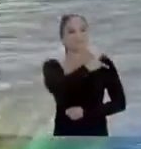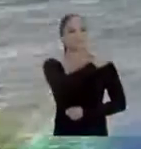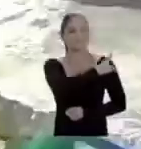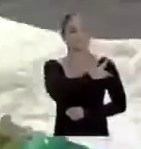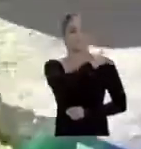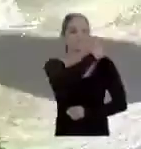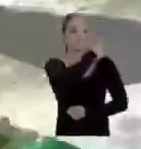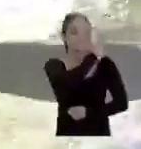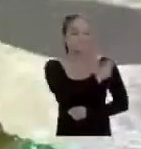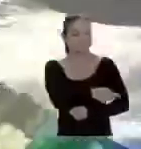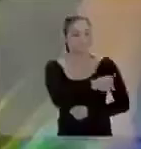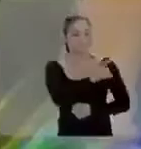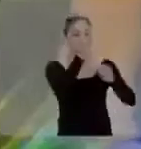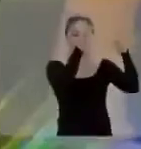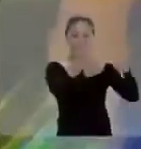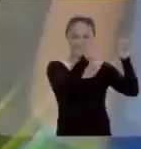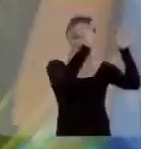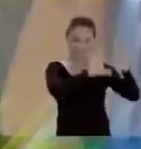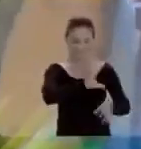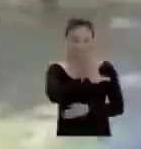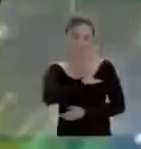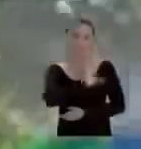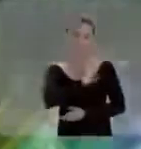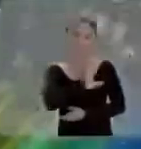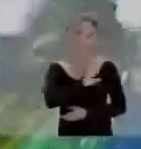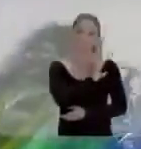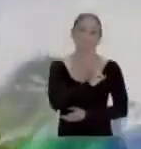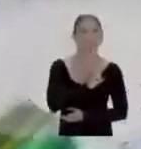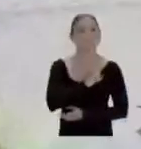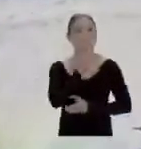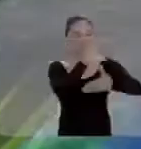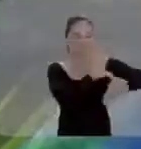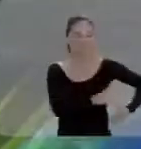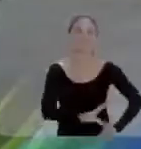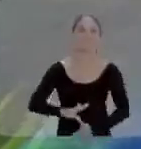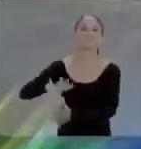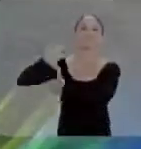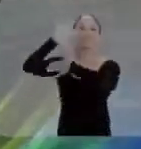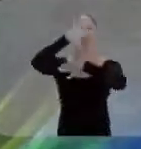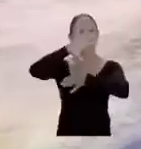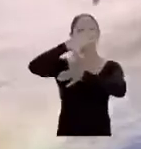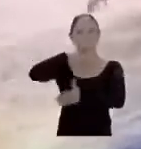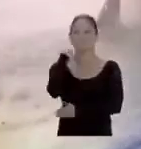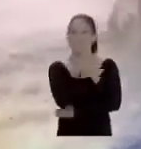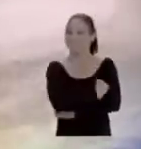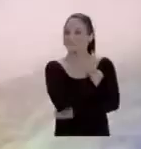Piauí, terra querida, filha do sol do Equador,